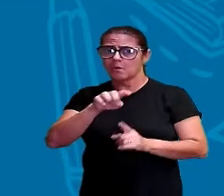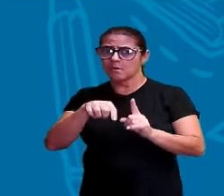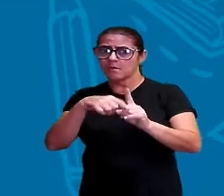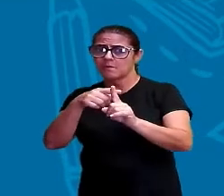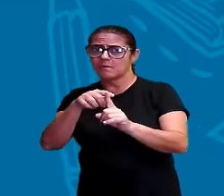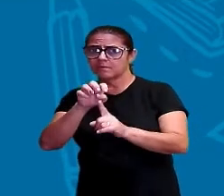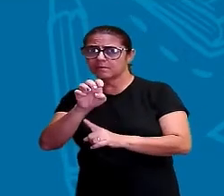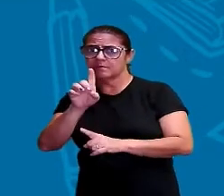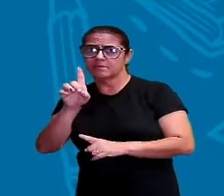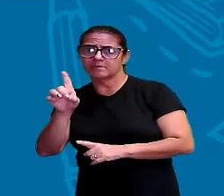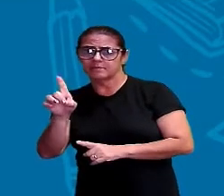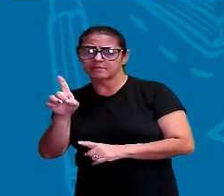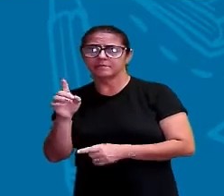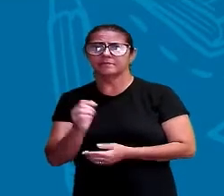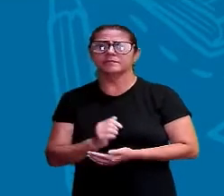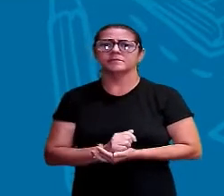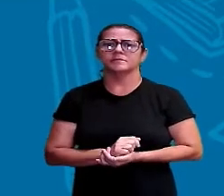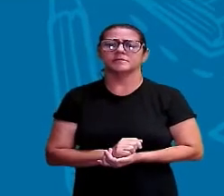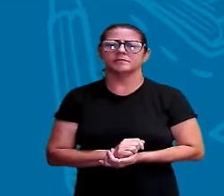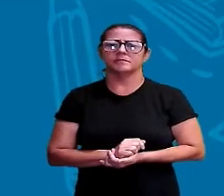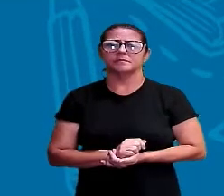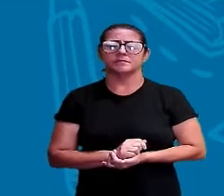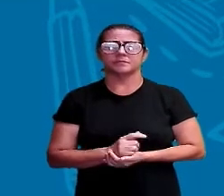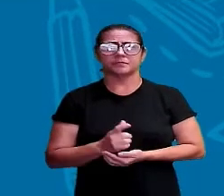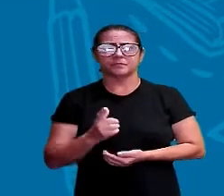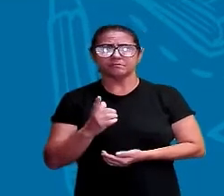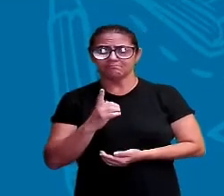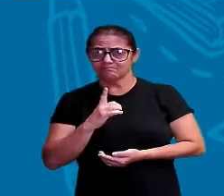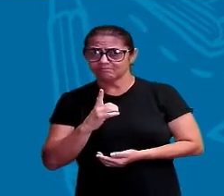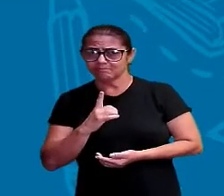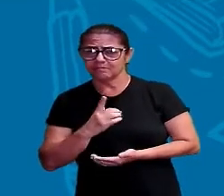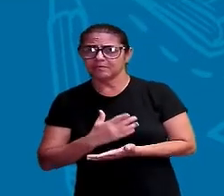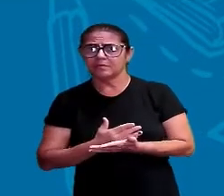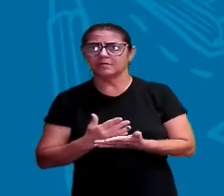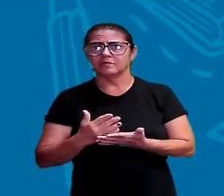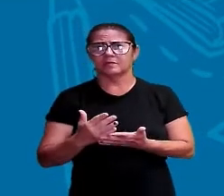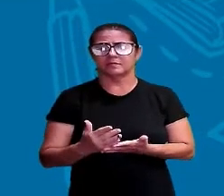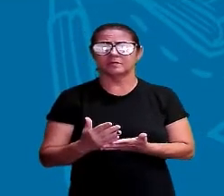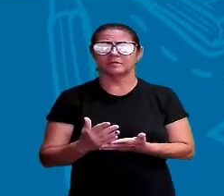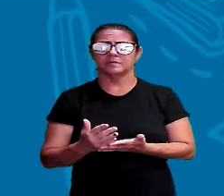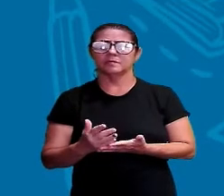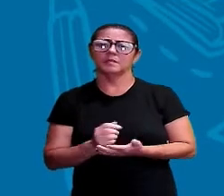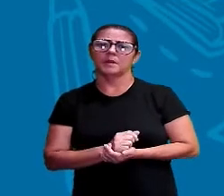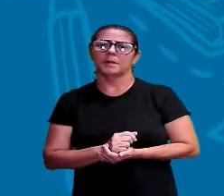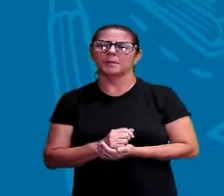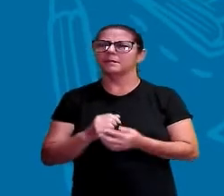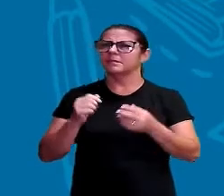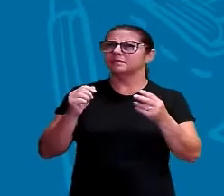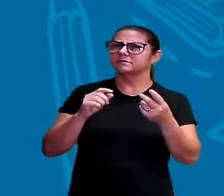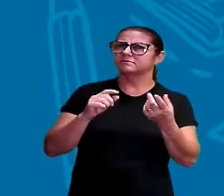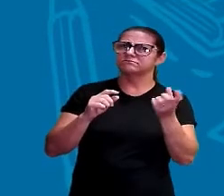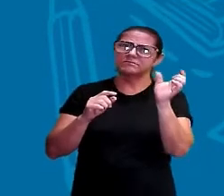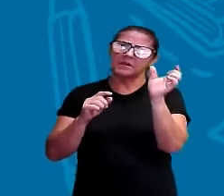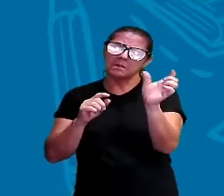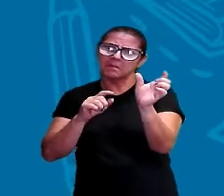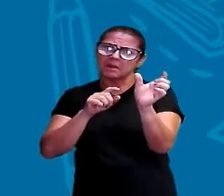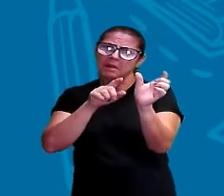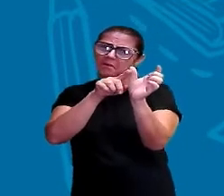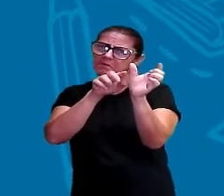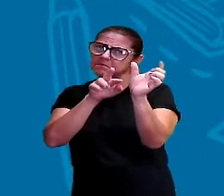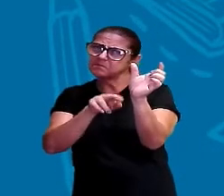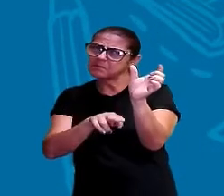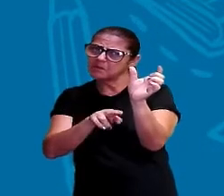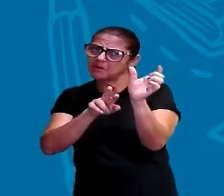ed, certo? E aí a gente tem, isso aí pode ser um caso de polissemia? Sim. O teu